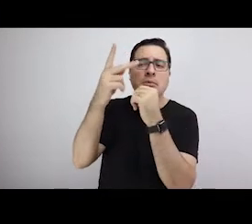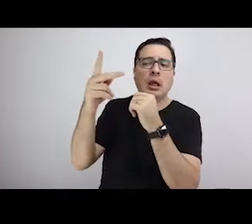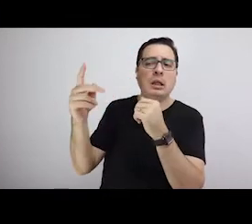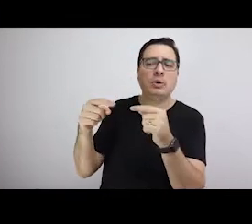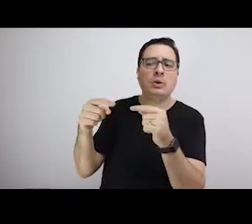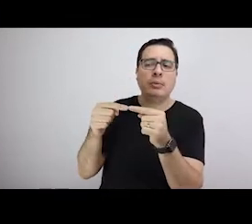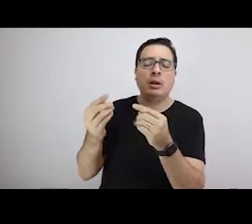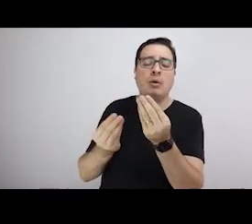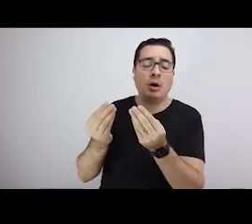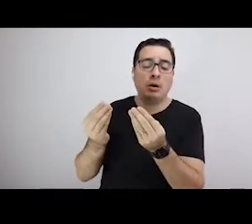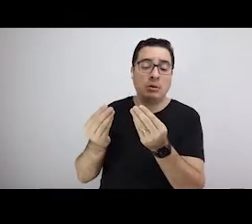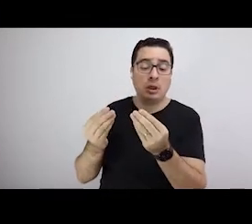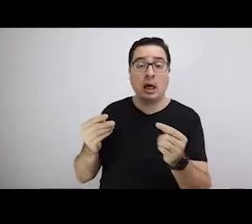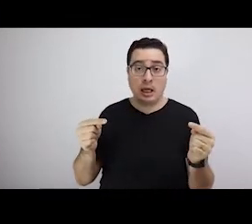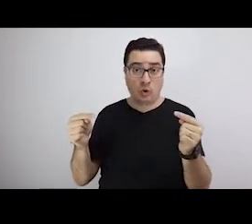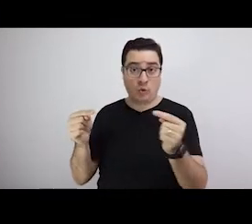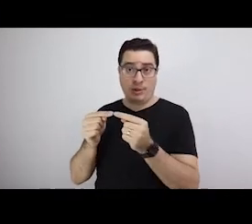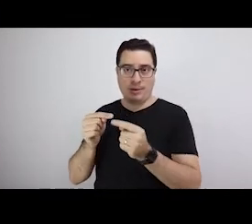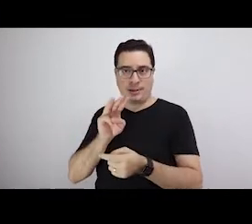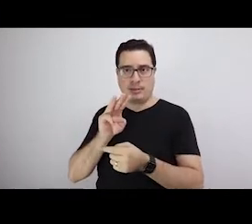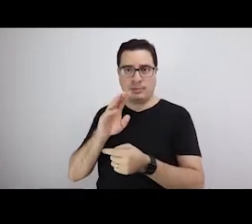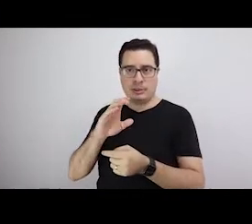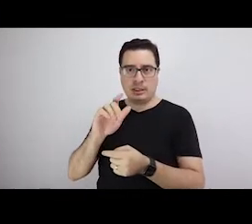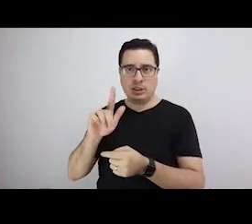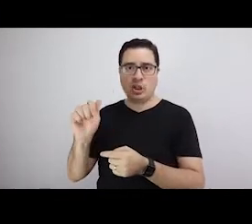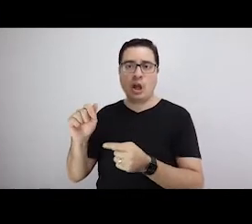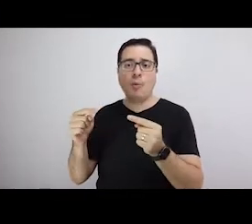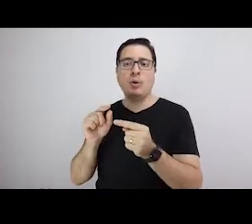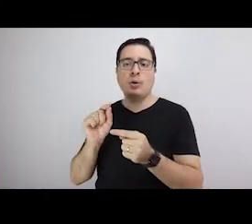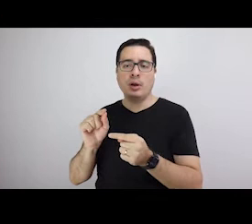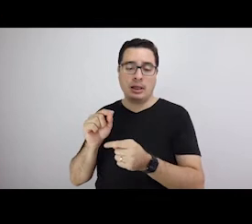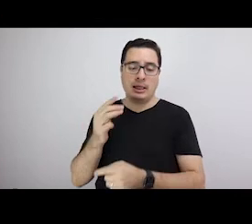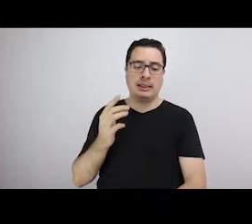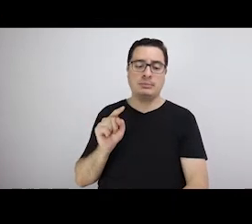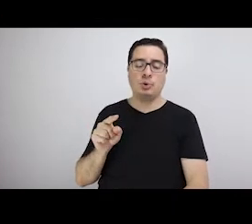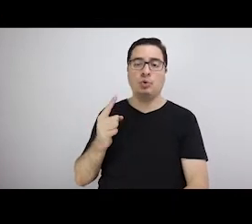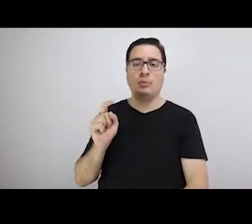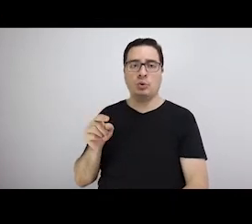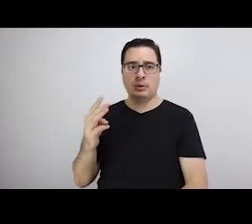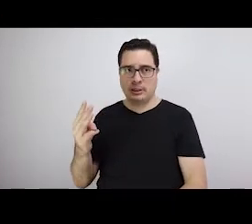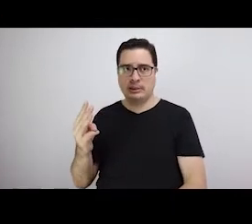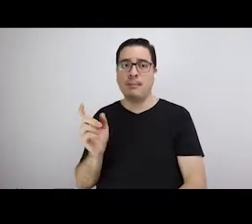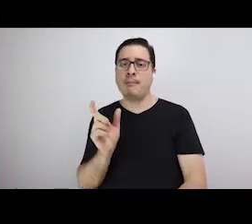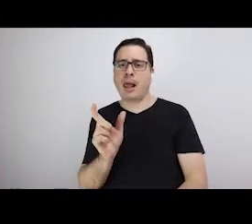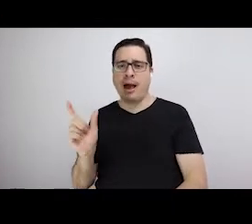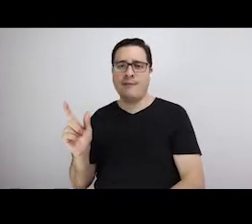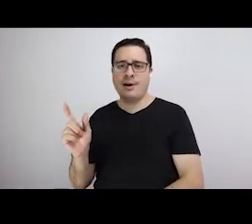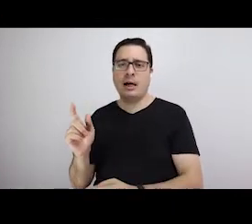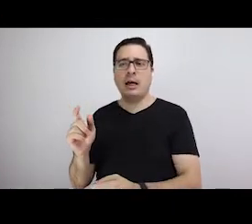E as correlações que encontramos com a WCAG, 3.1.3, palavras